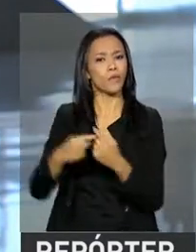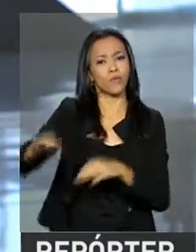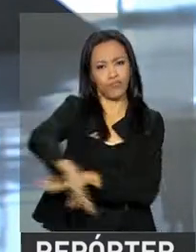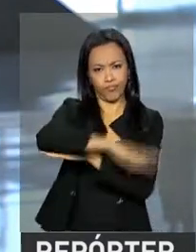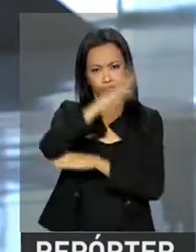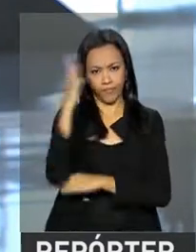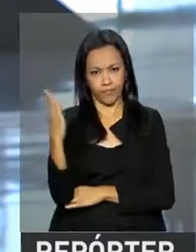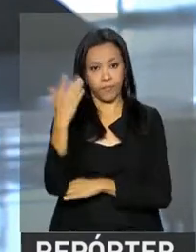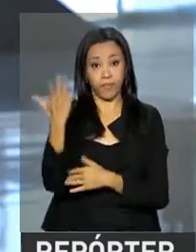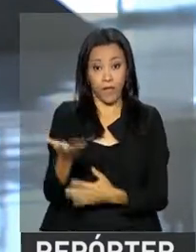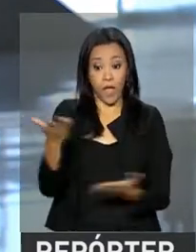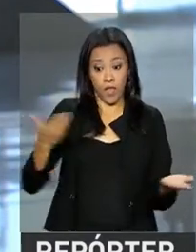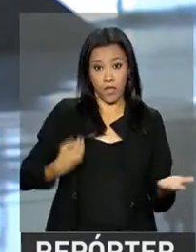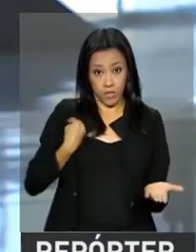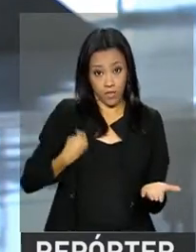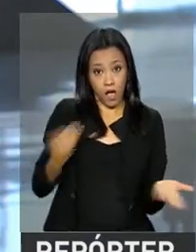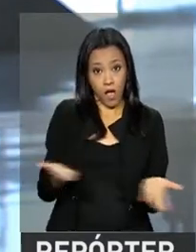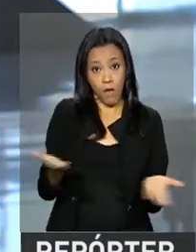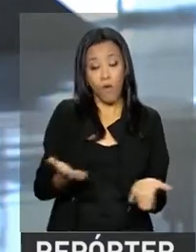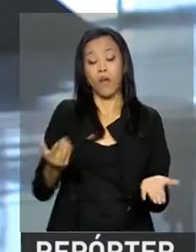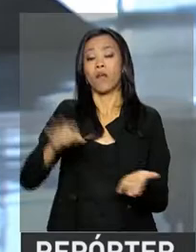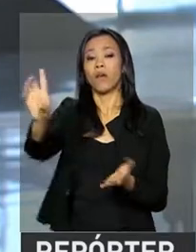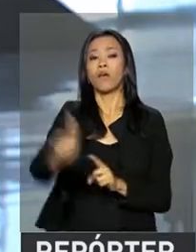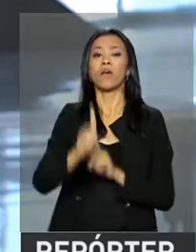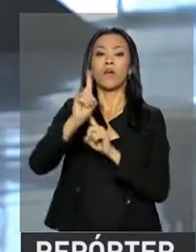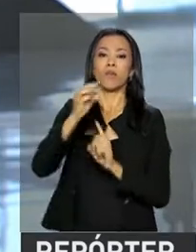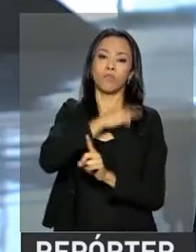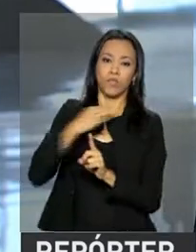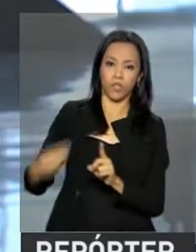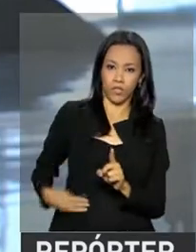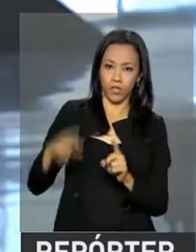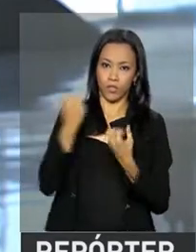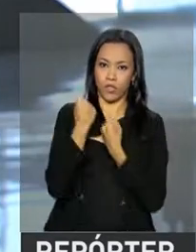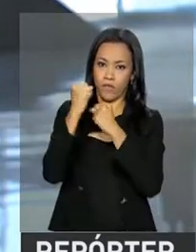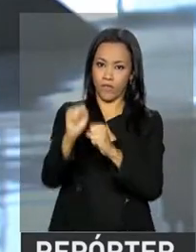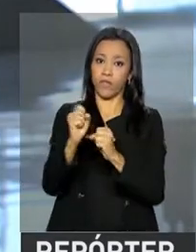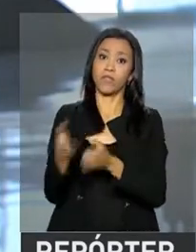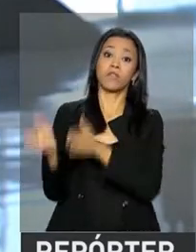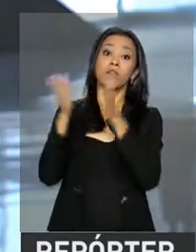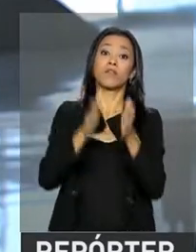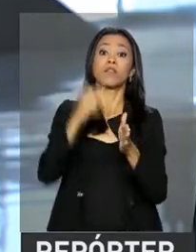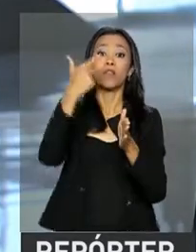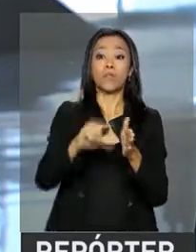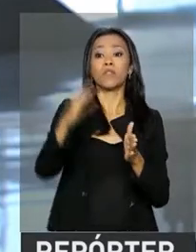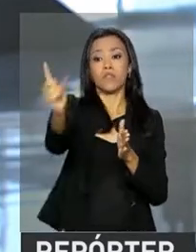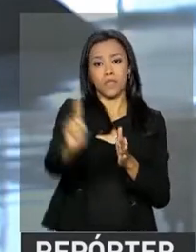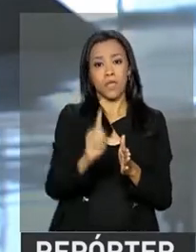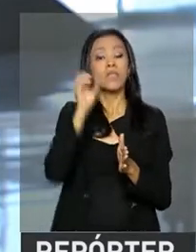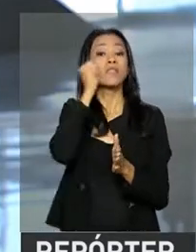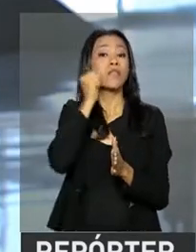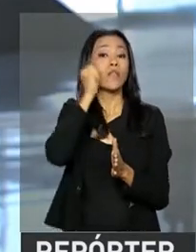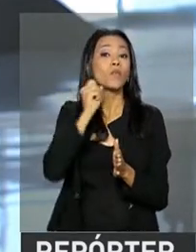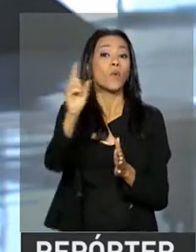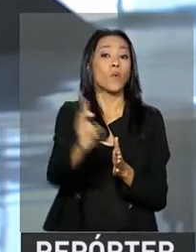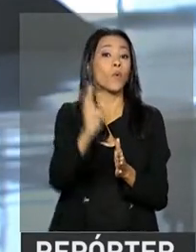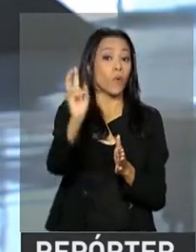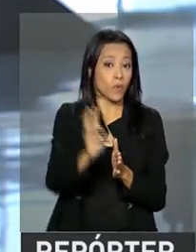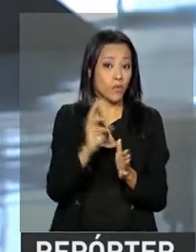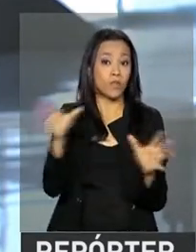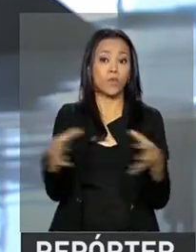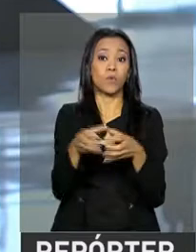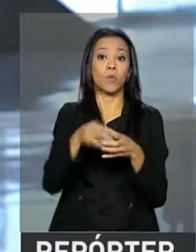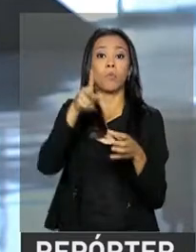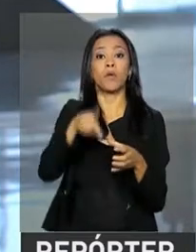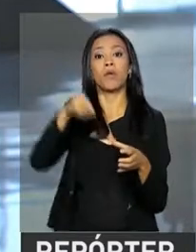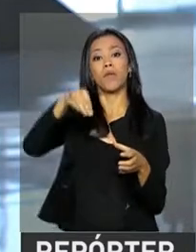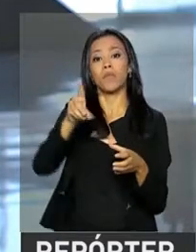dia neste momento ele está reunido com o ministro da defesa raúl jungmann e daqui a pouco recebe senadores do pmdb às duas e meia da